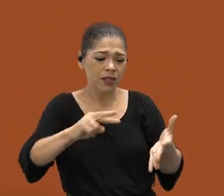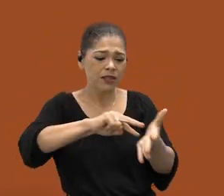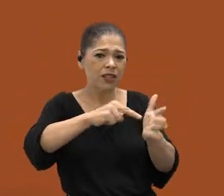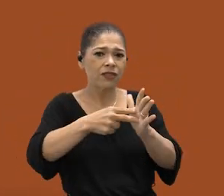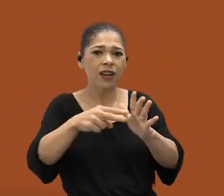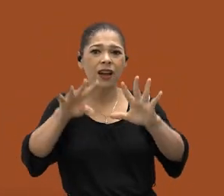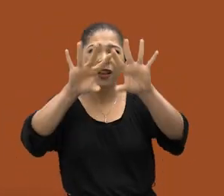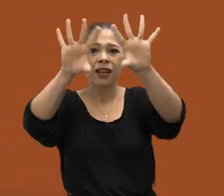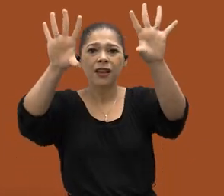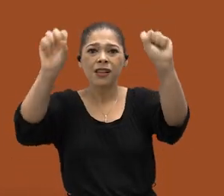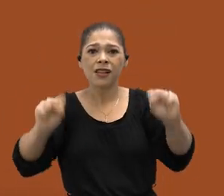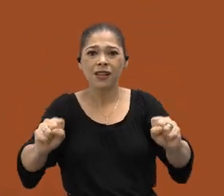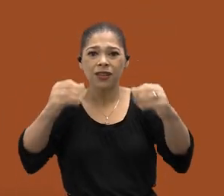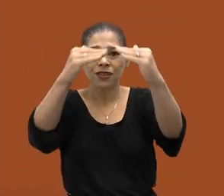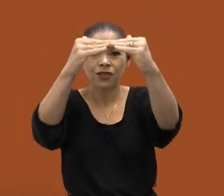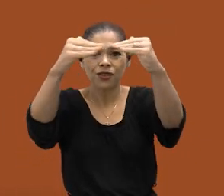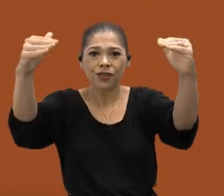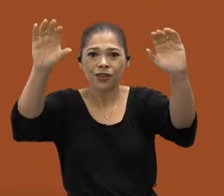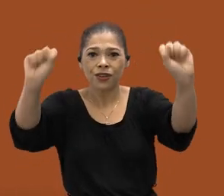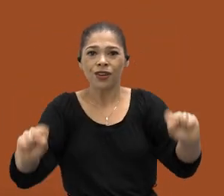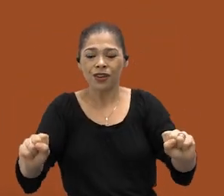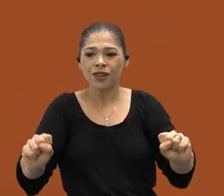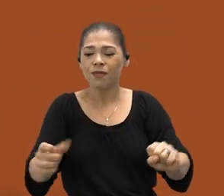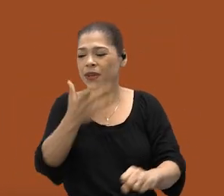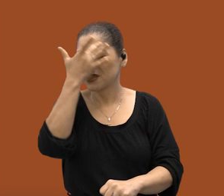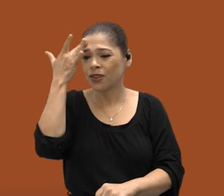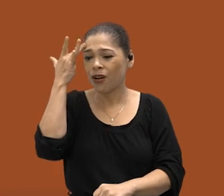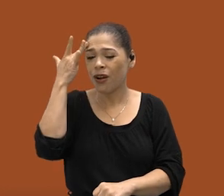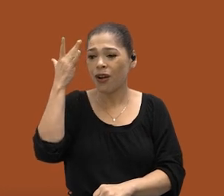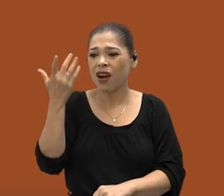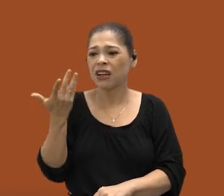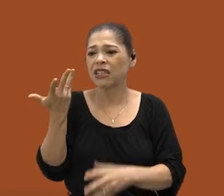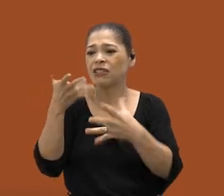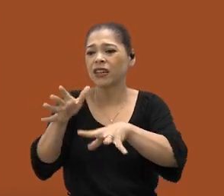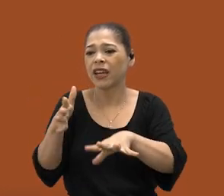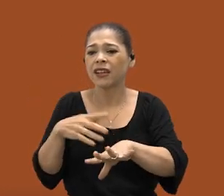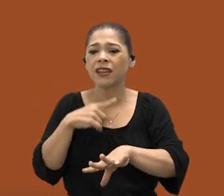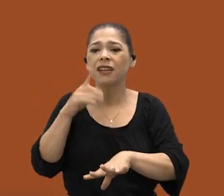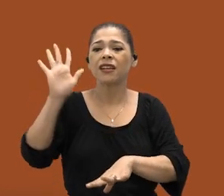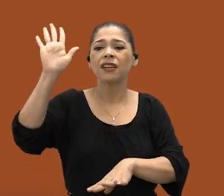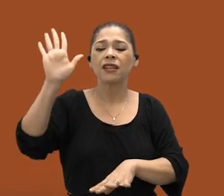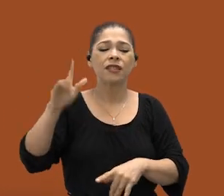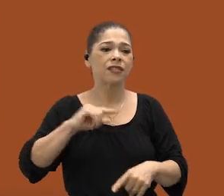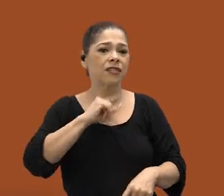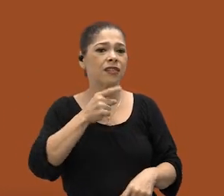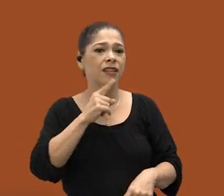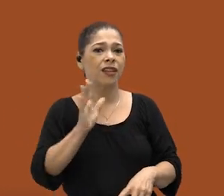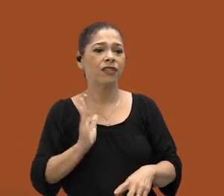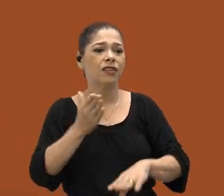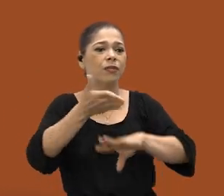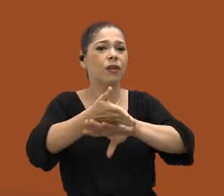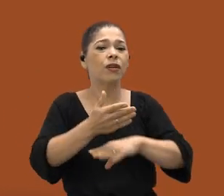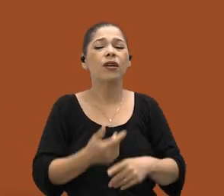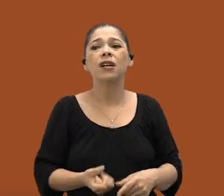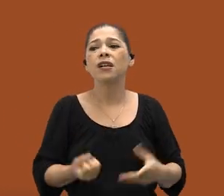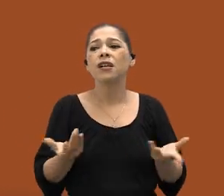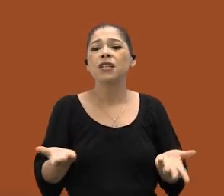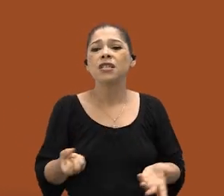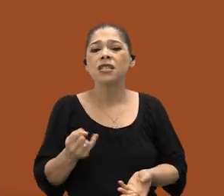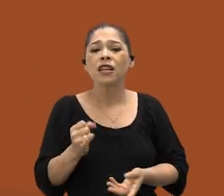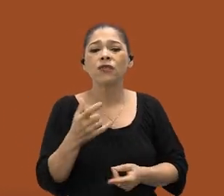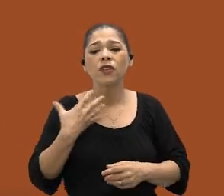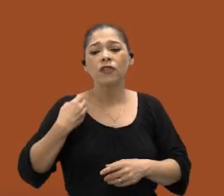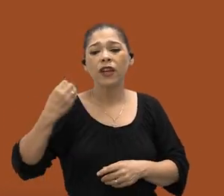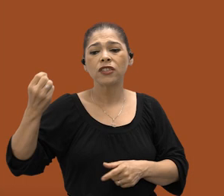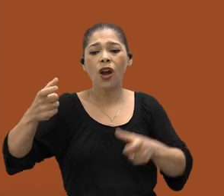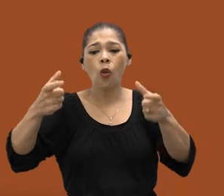sinagoga depois a galera levanta a mão aí quem não iria aí ninguém levanta a mão e se